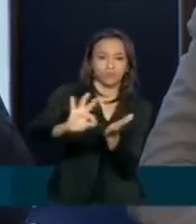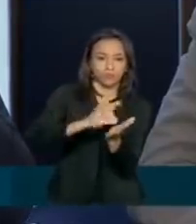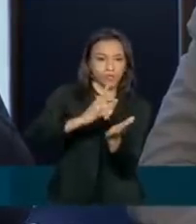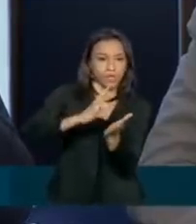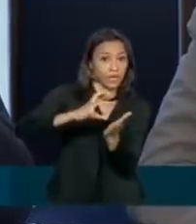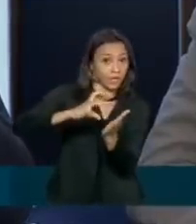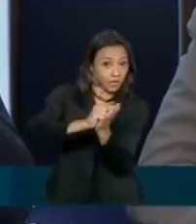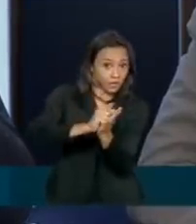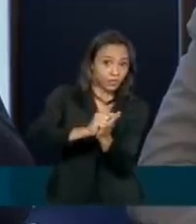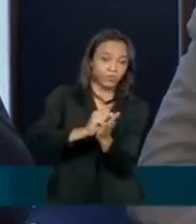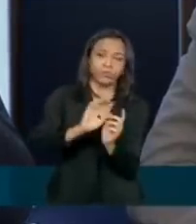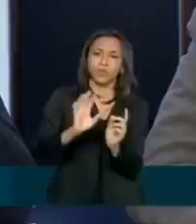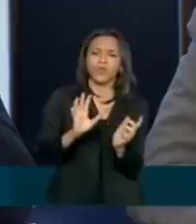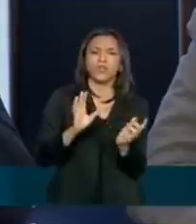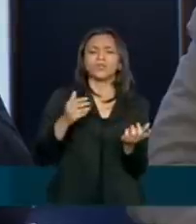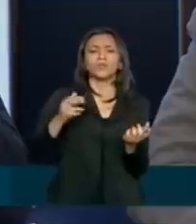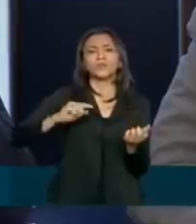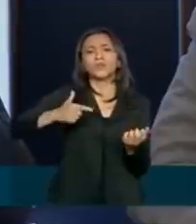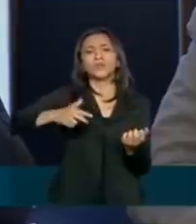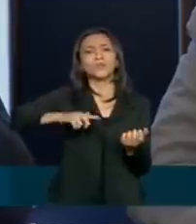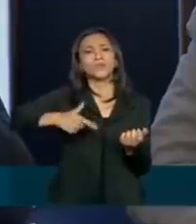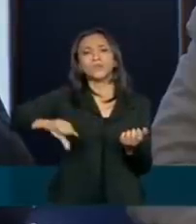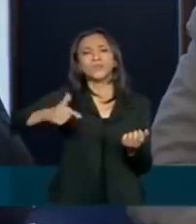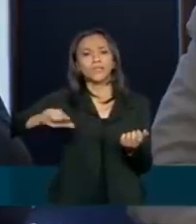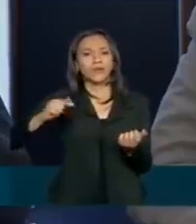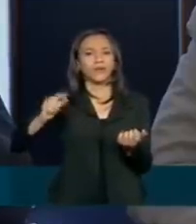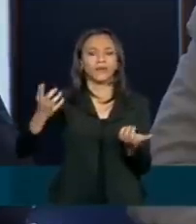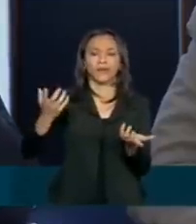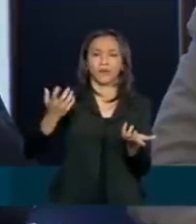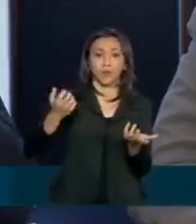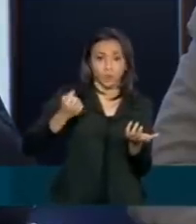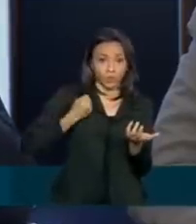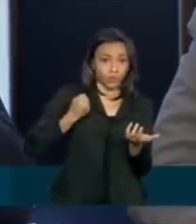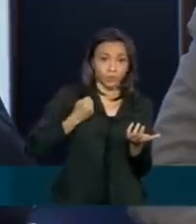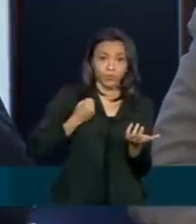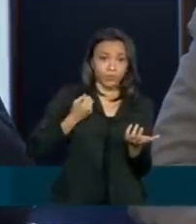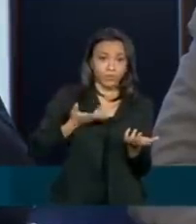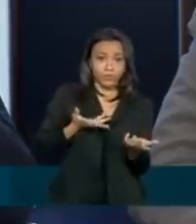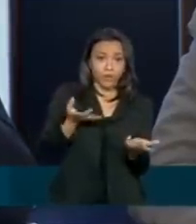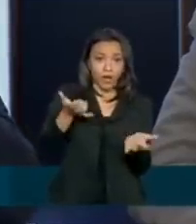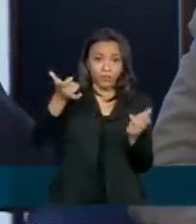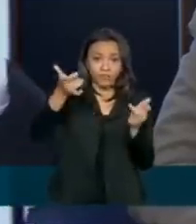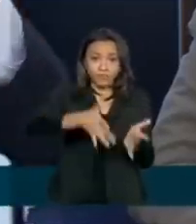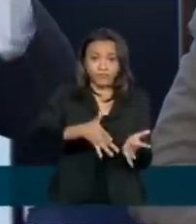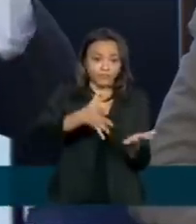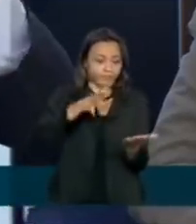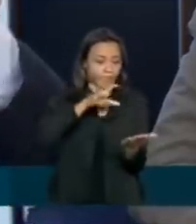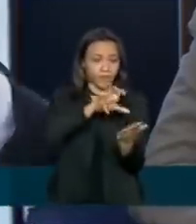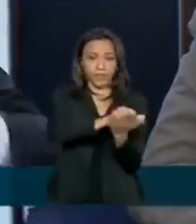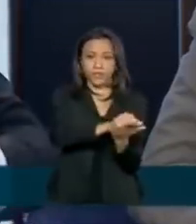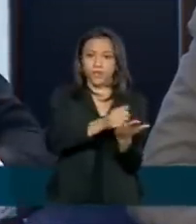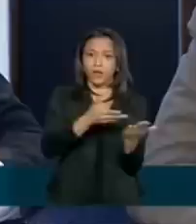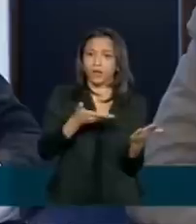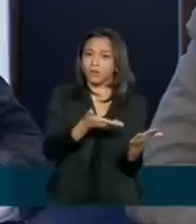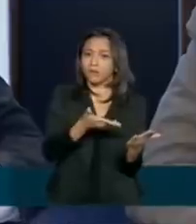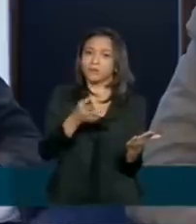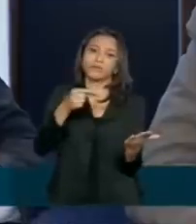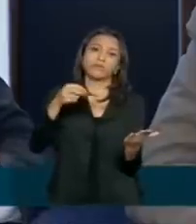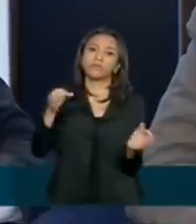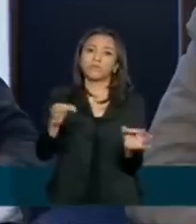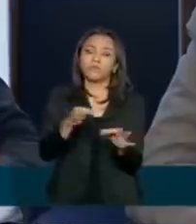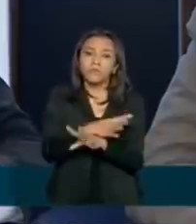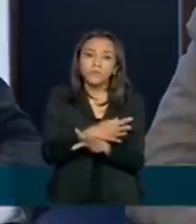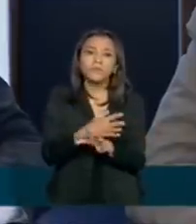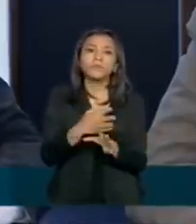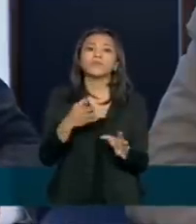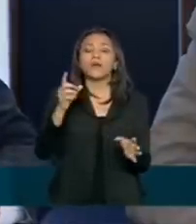nada a ver com mudança de números de óbitos. Os óbitos estão registrados e são um protocolo